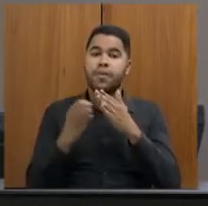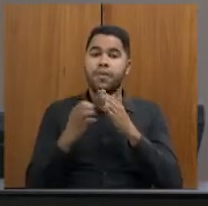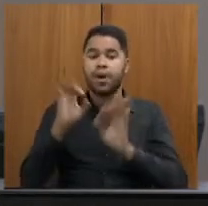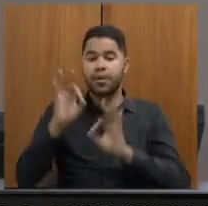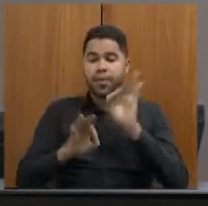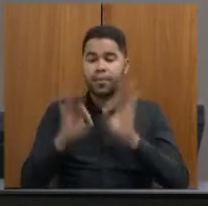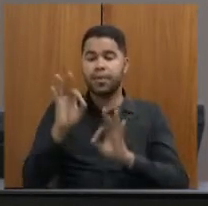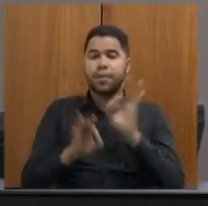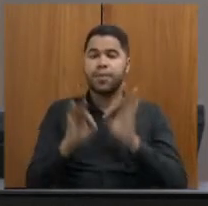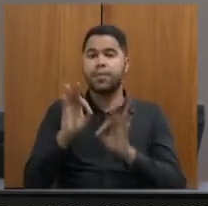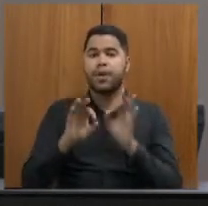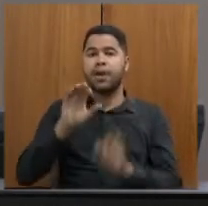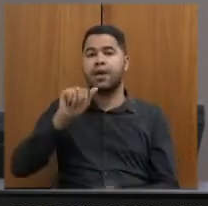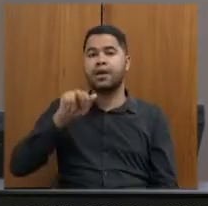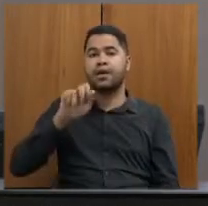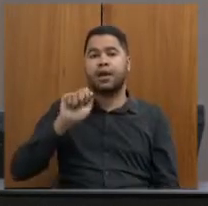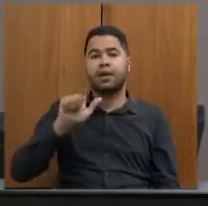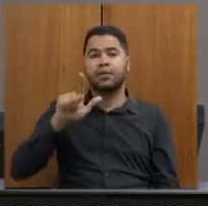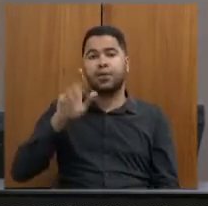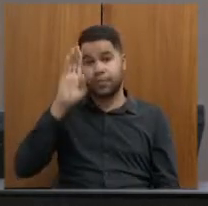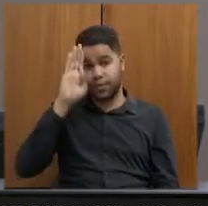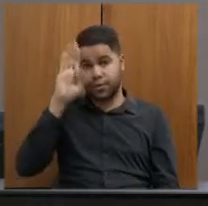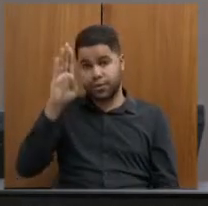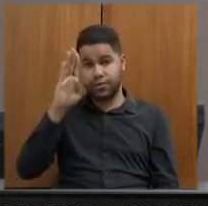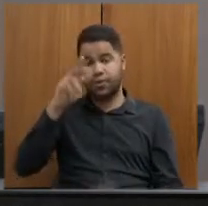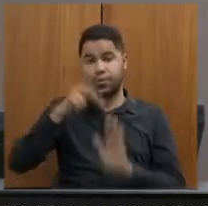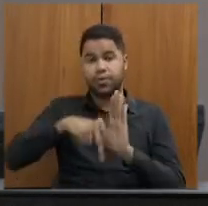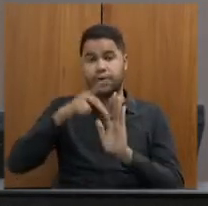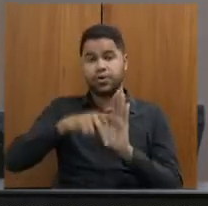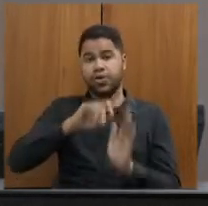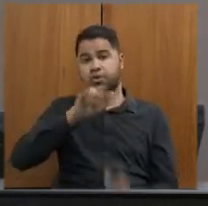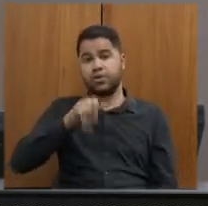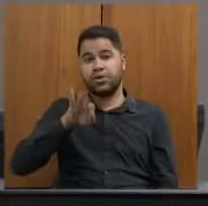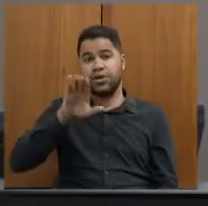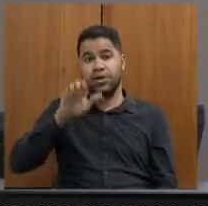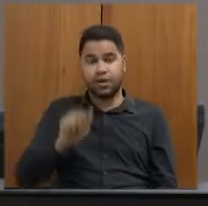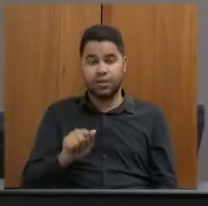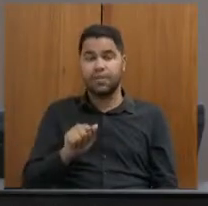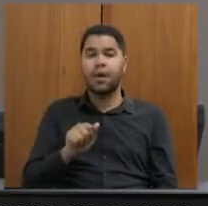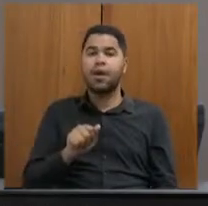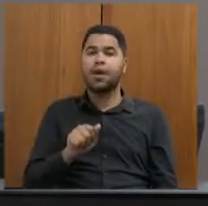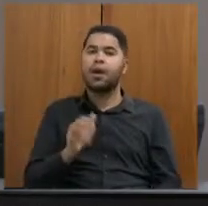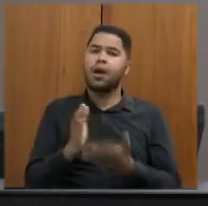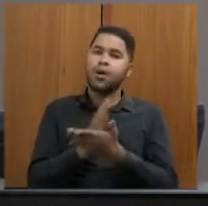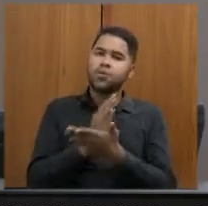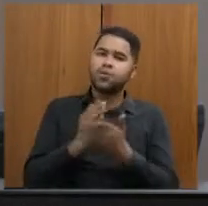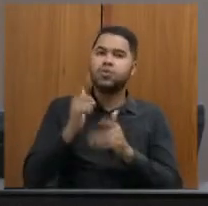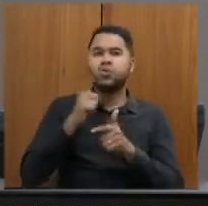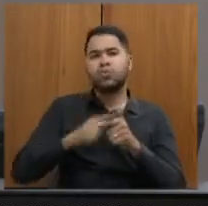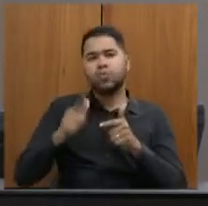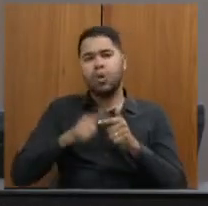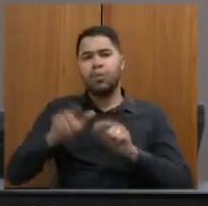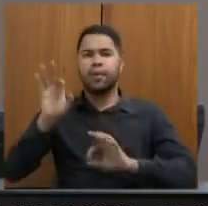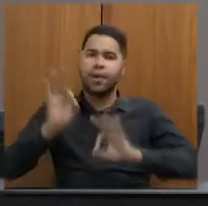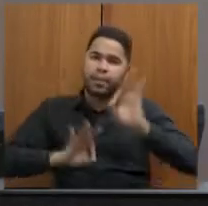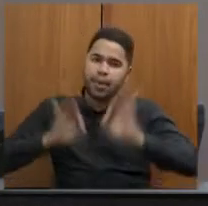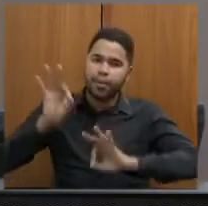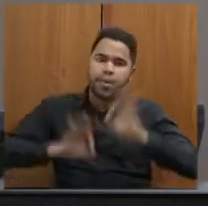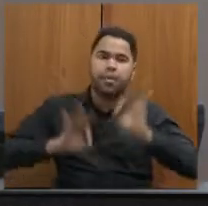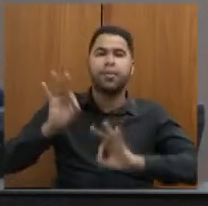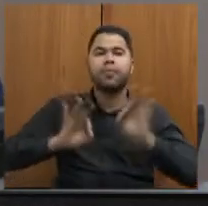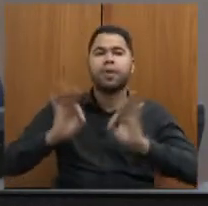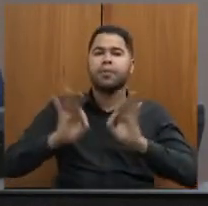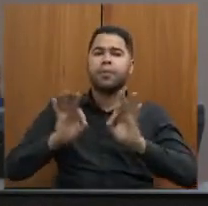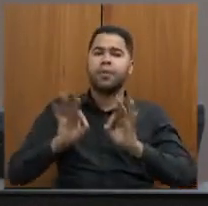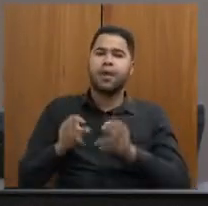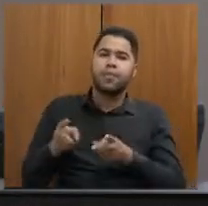recuperação do canal principal do projeto Jaíba esse canal vinha tendo alguns problemas de manutenção A gente tem que fazer